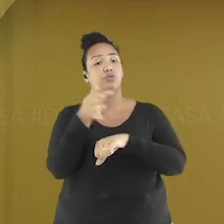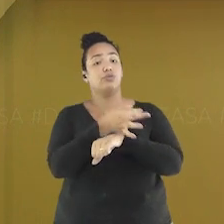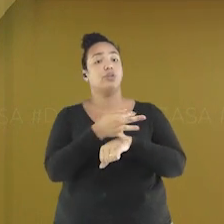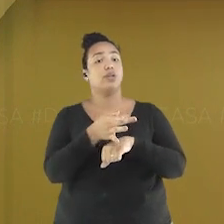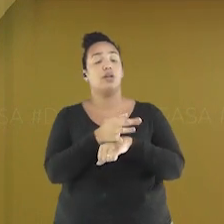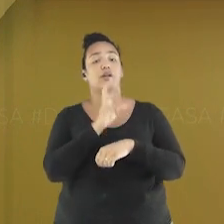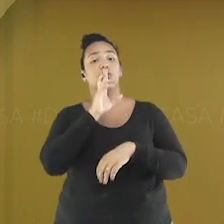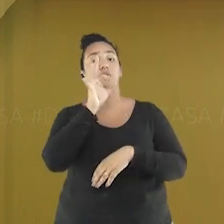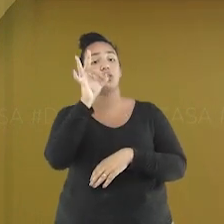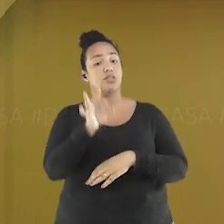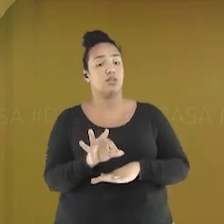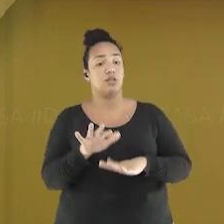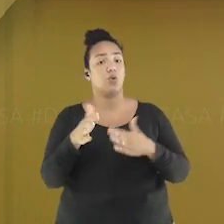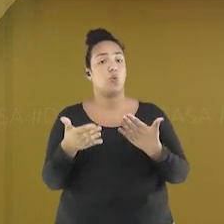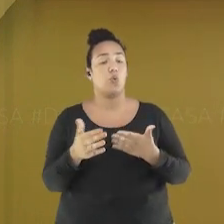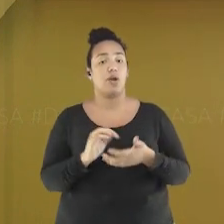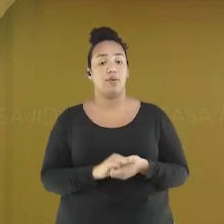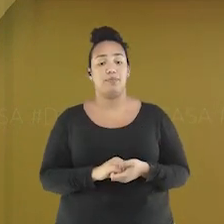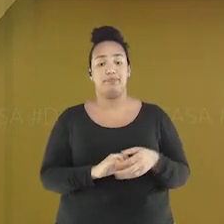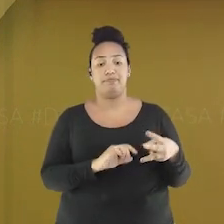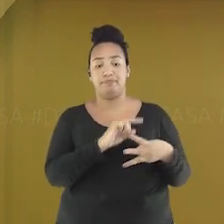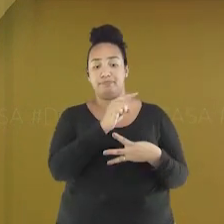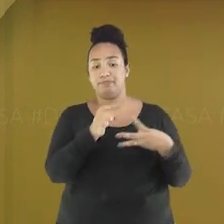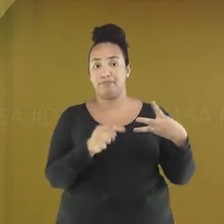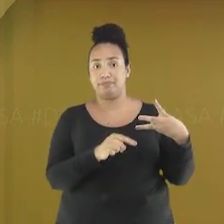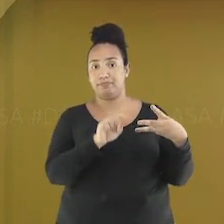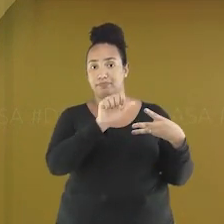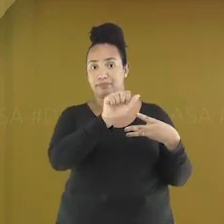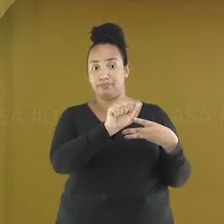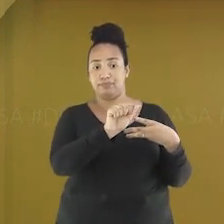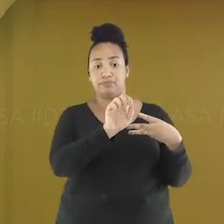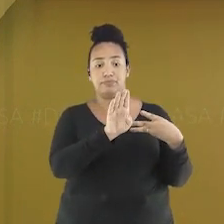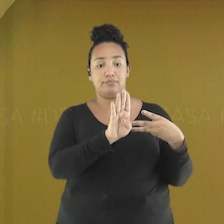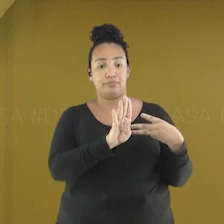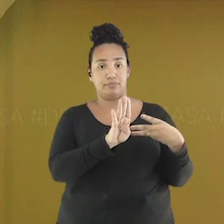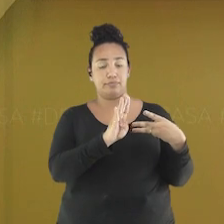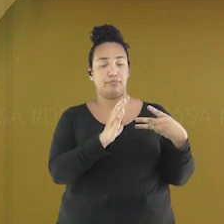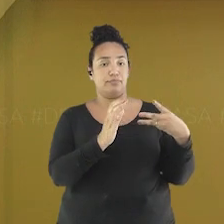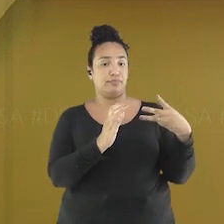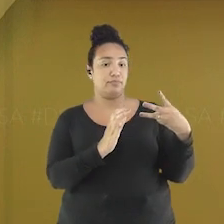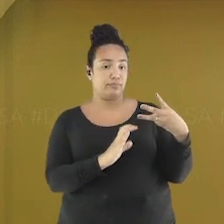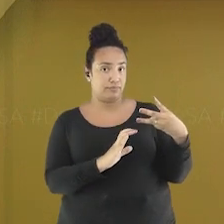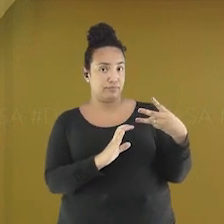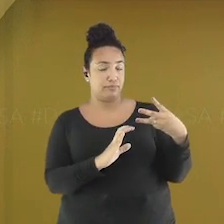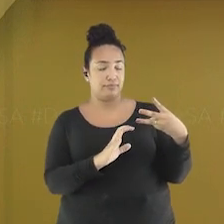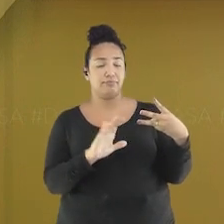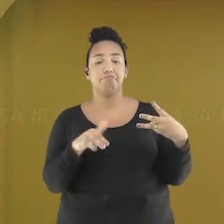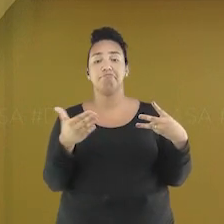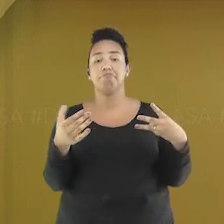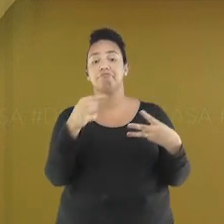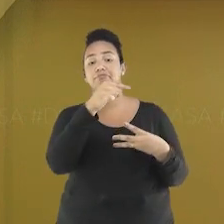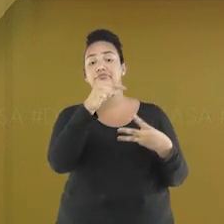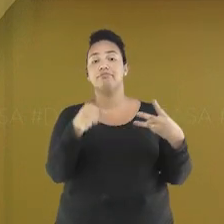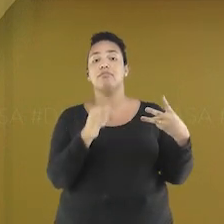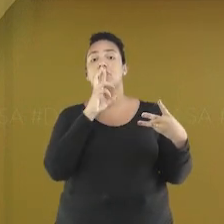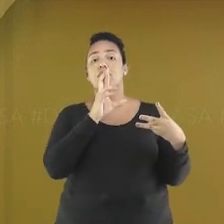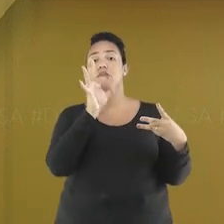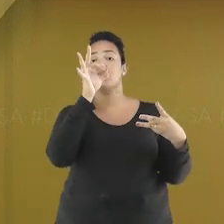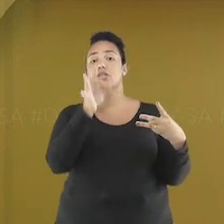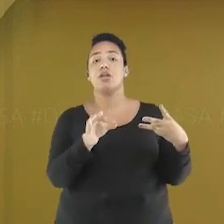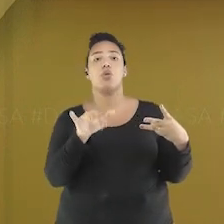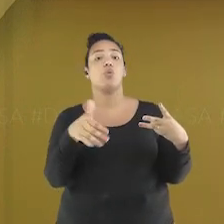né? Vejamos as opções. A. July 6. B. August 4. Ou